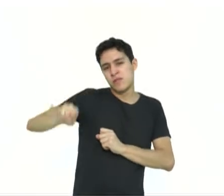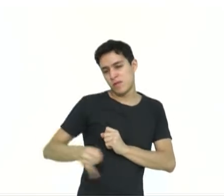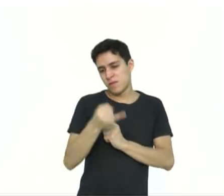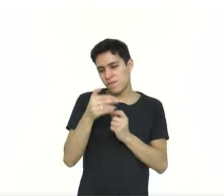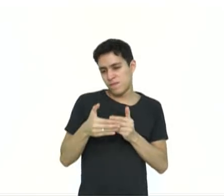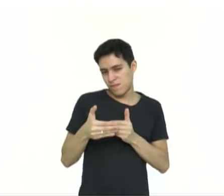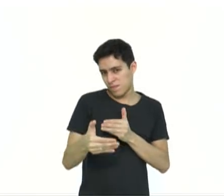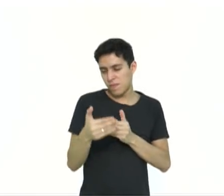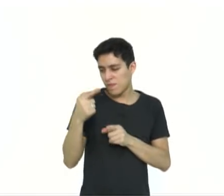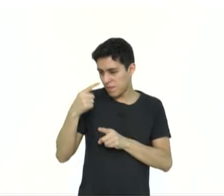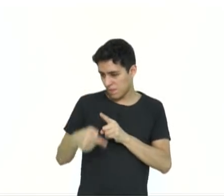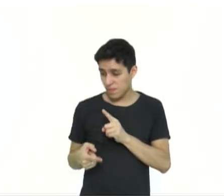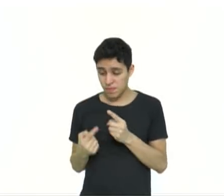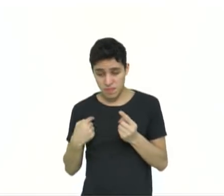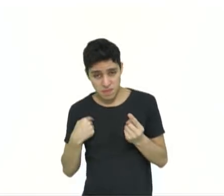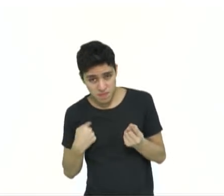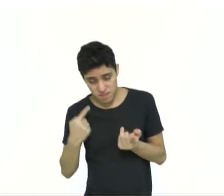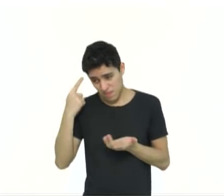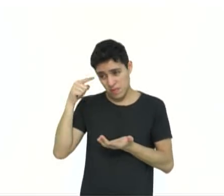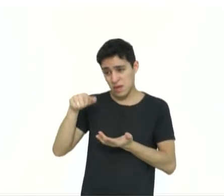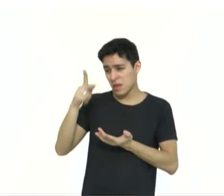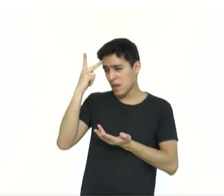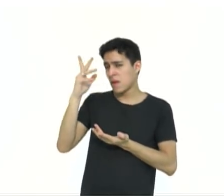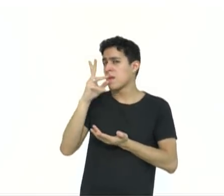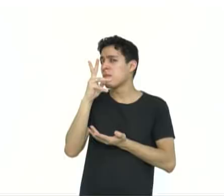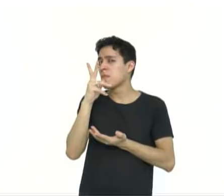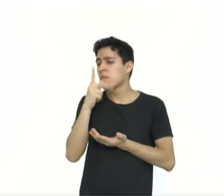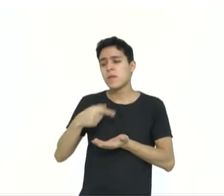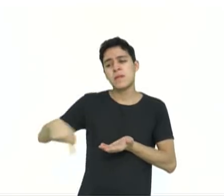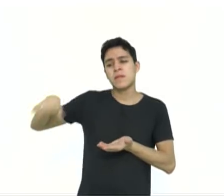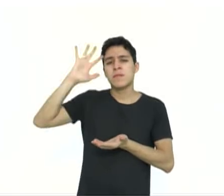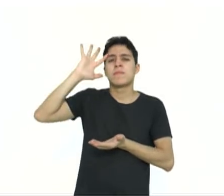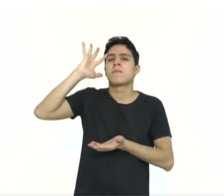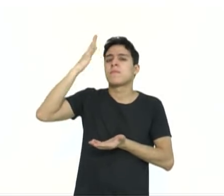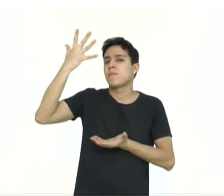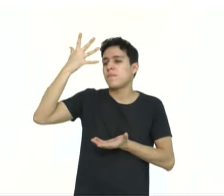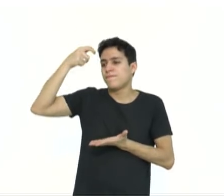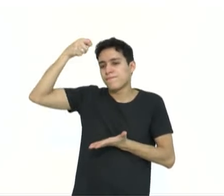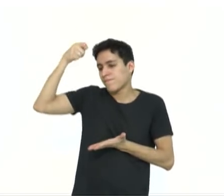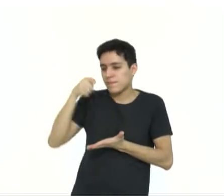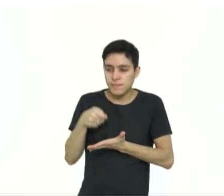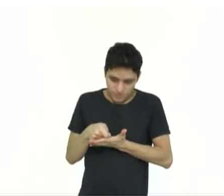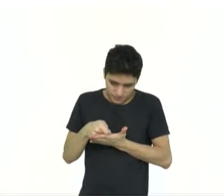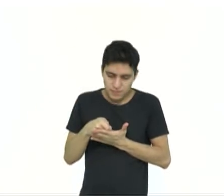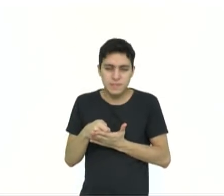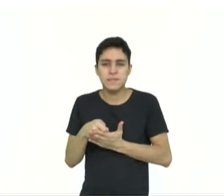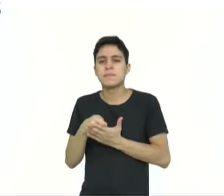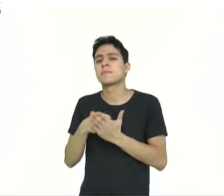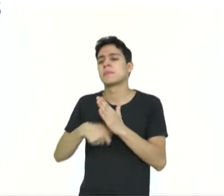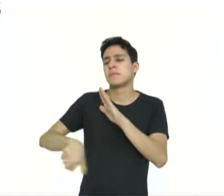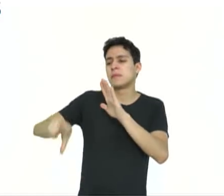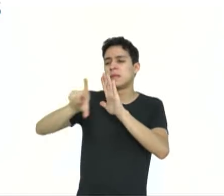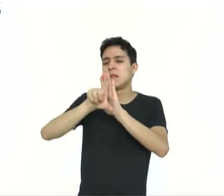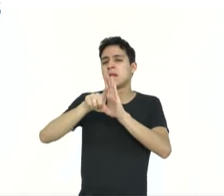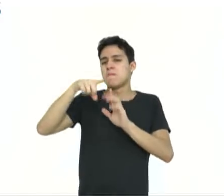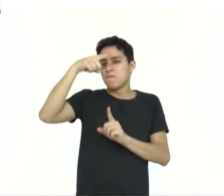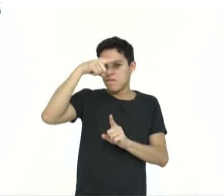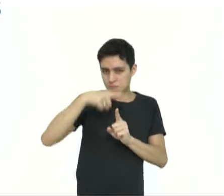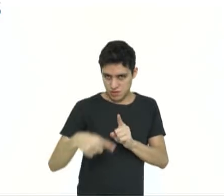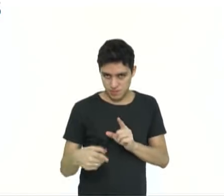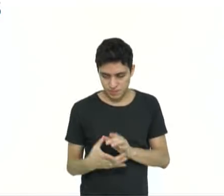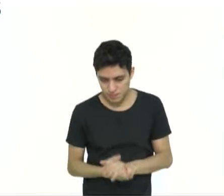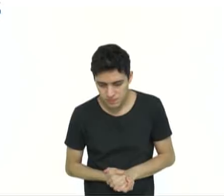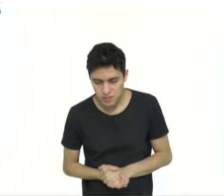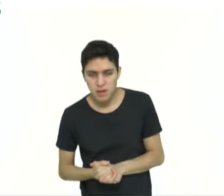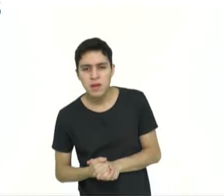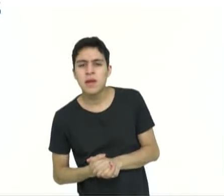próximo. Penso que São Paulo demorou muito a tomar a decisão de transformar em lei a proibição. Todas